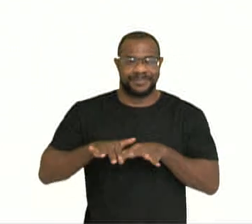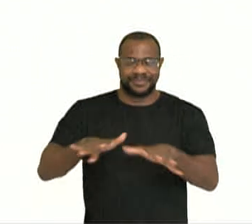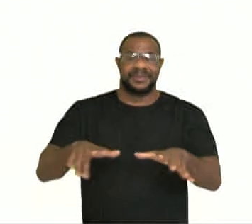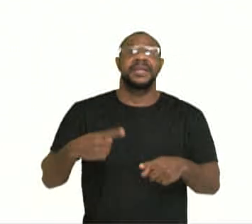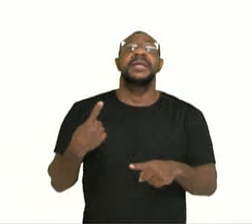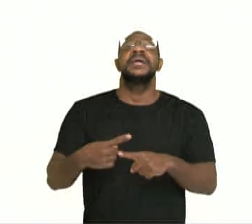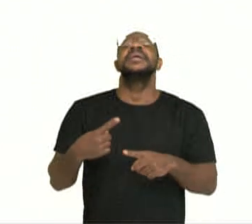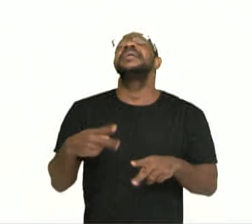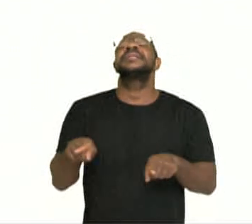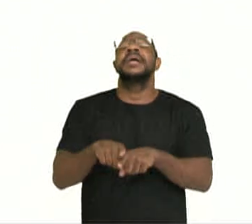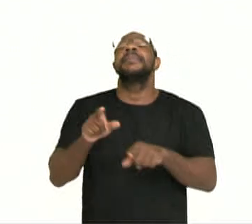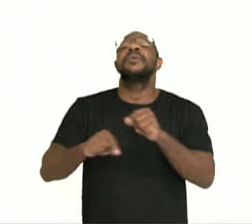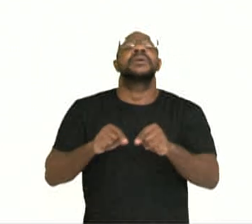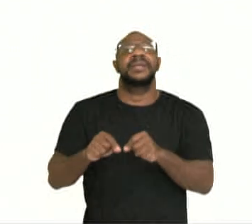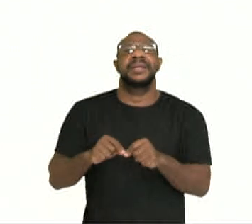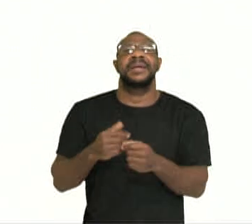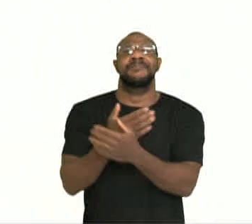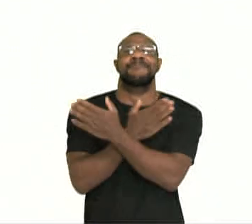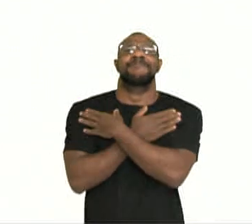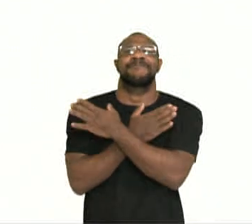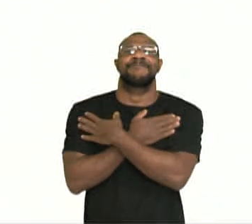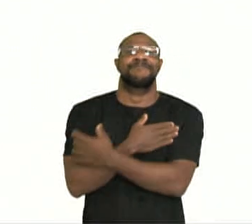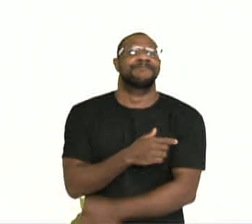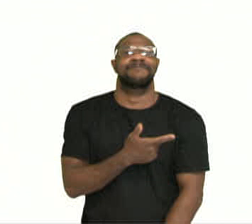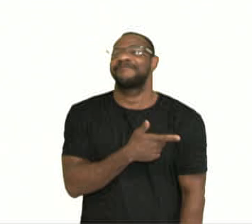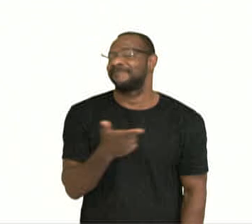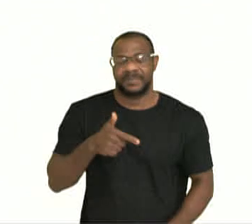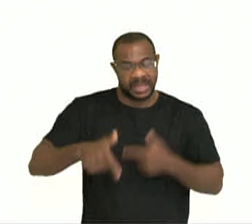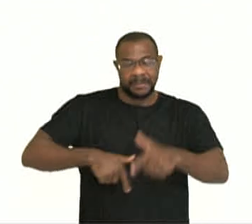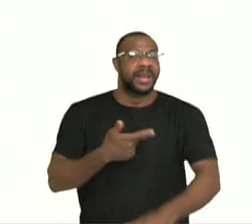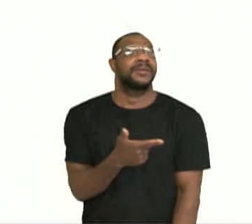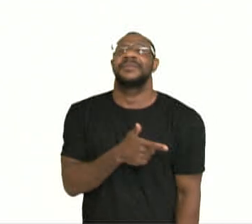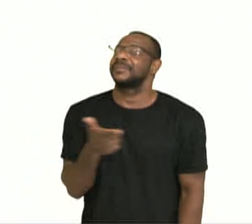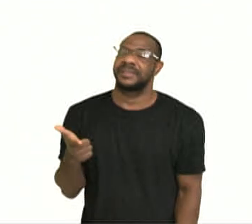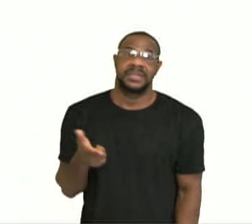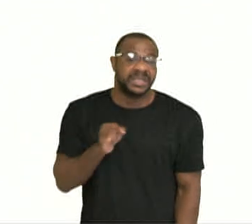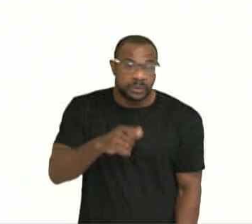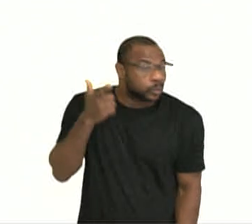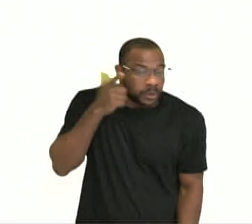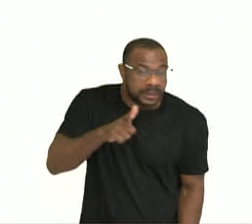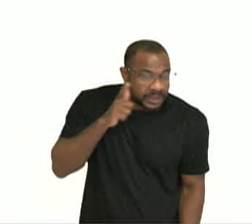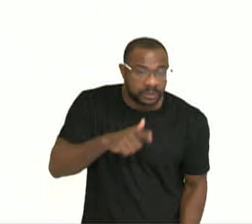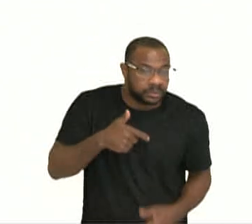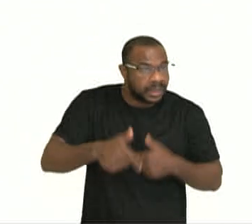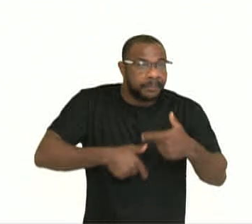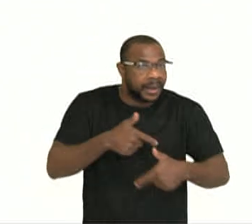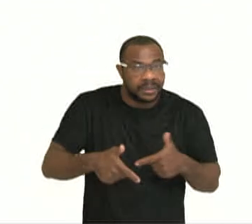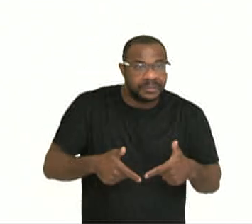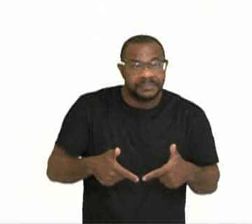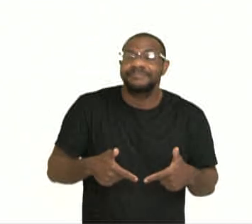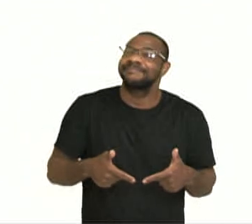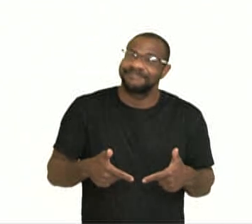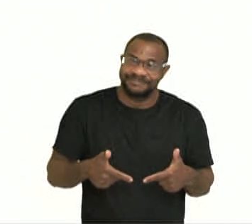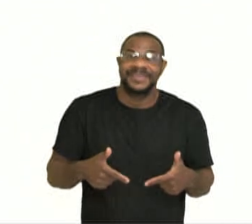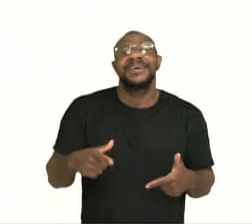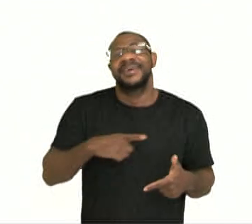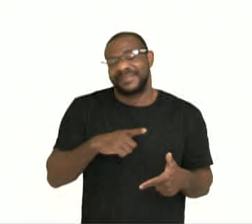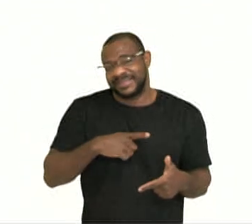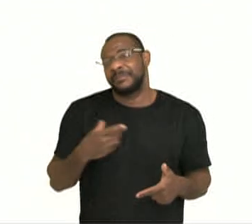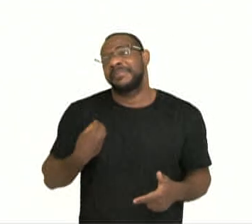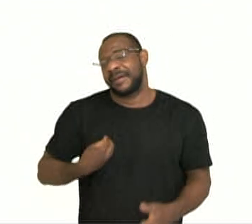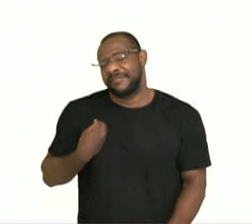de emprego e renda. Então, quem poderia conseguir um emprego não vai conseguir e de repente vai ter ali uma condição de